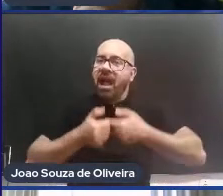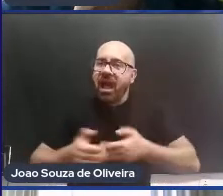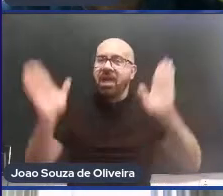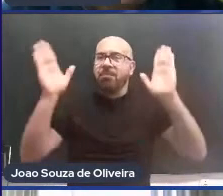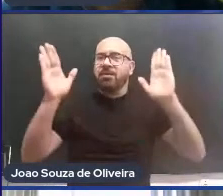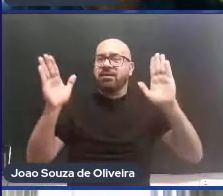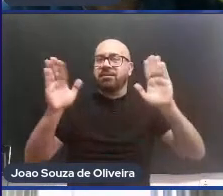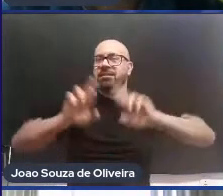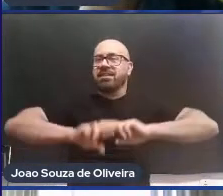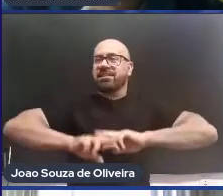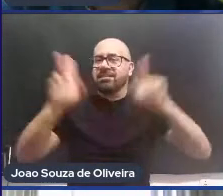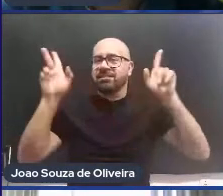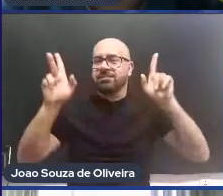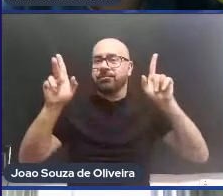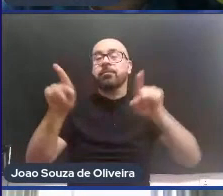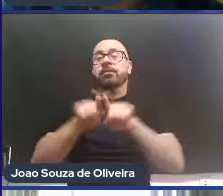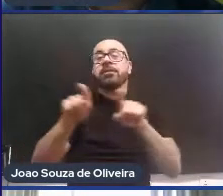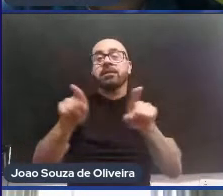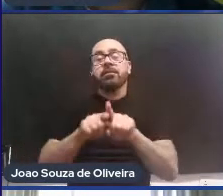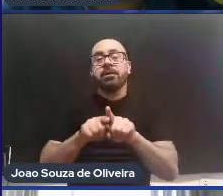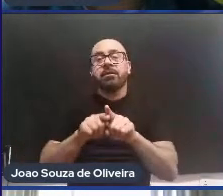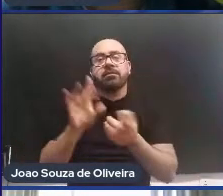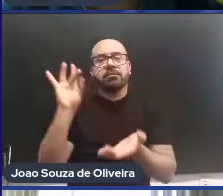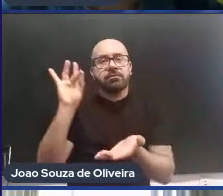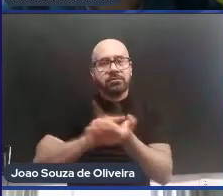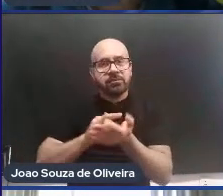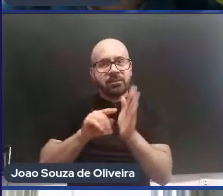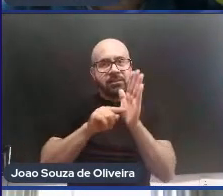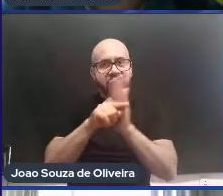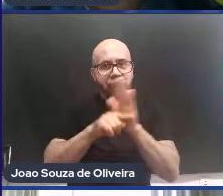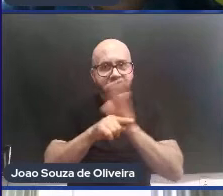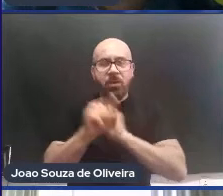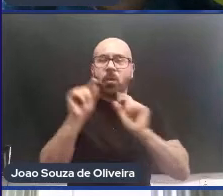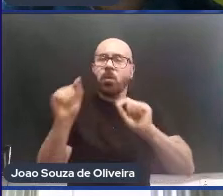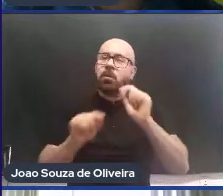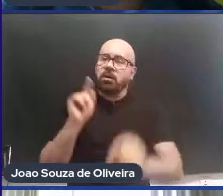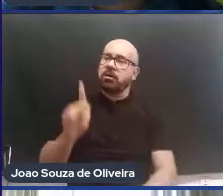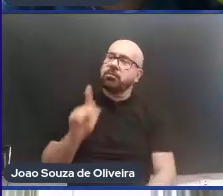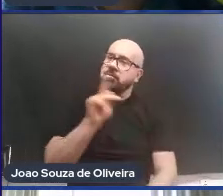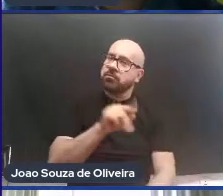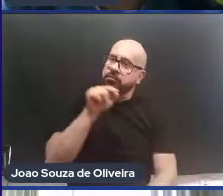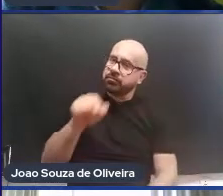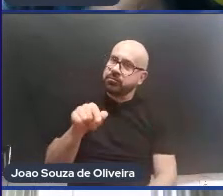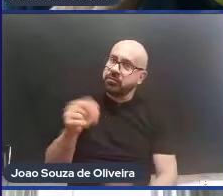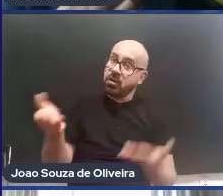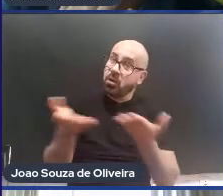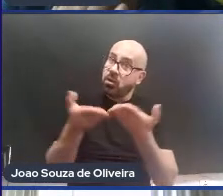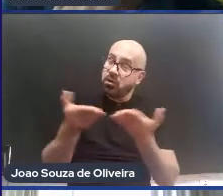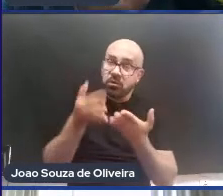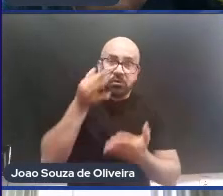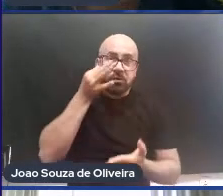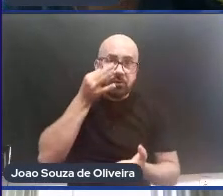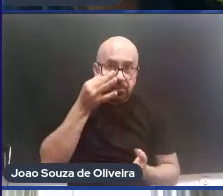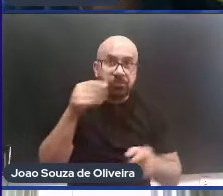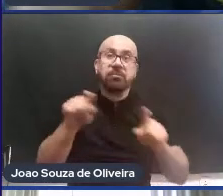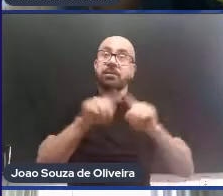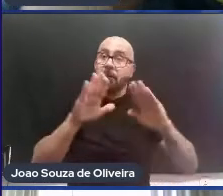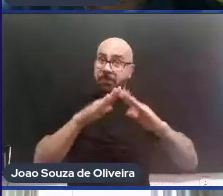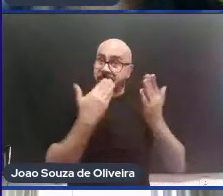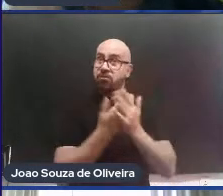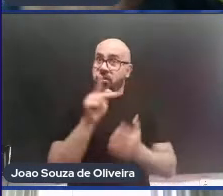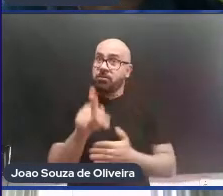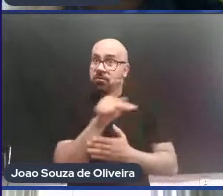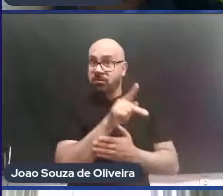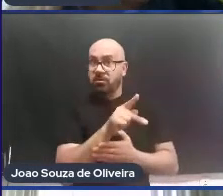tá E também ficou muito e na pesquisa de que o professor hoje em dia e o da escola